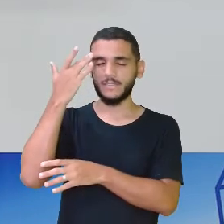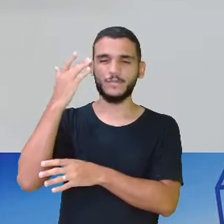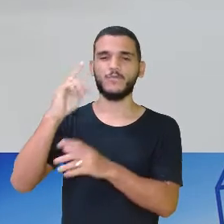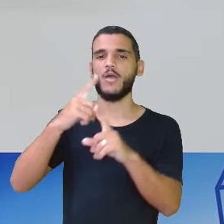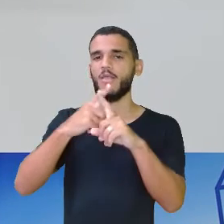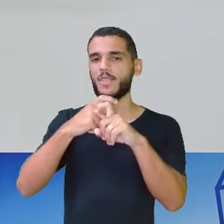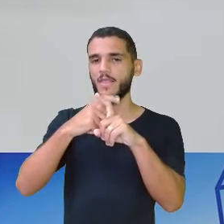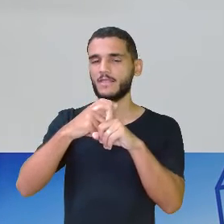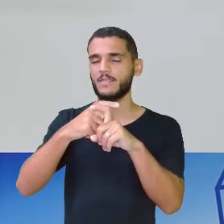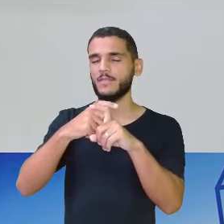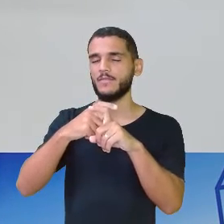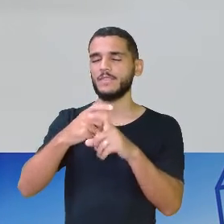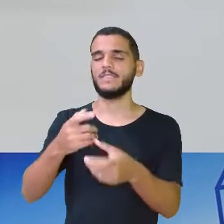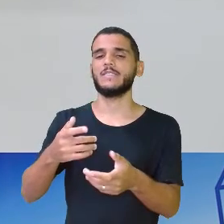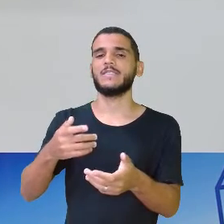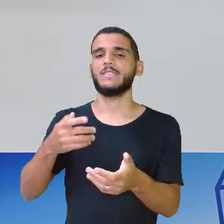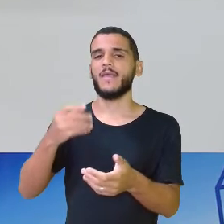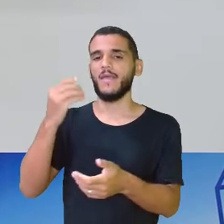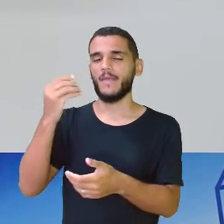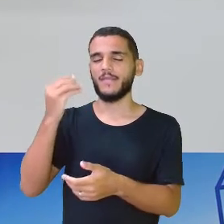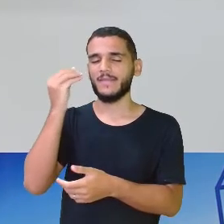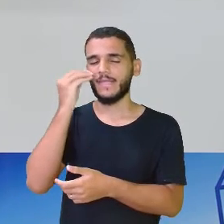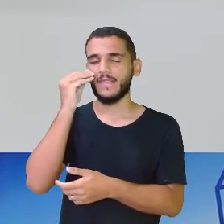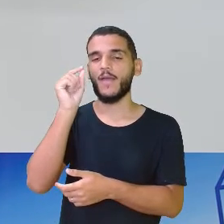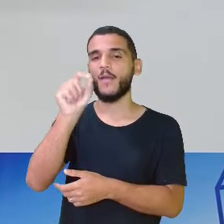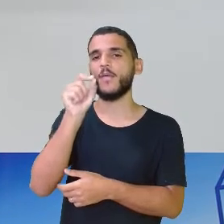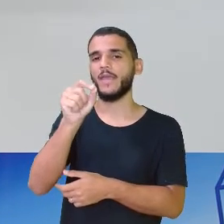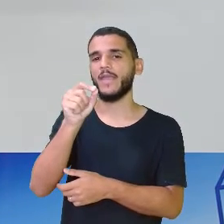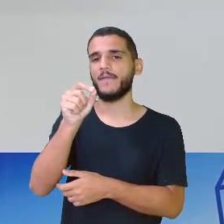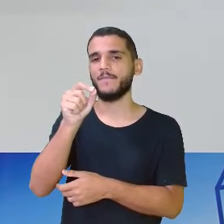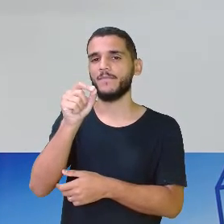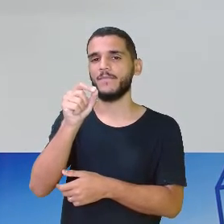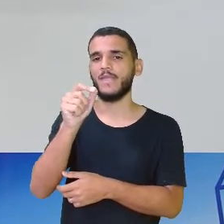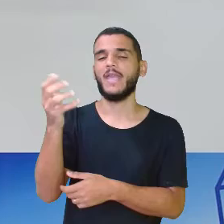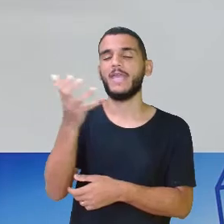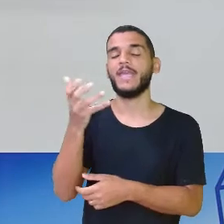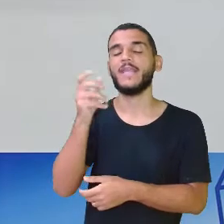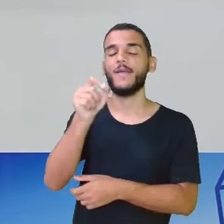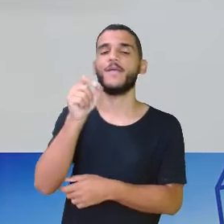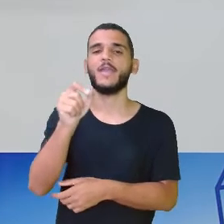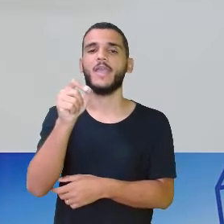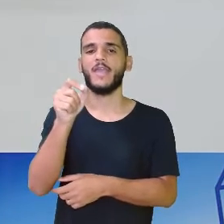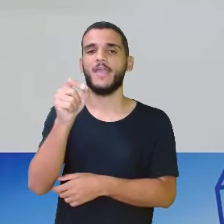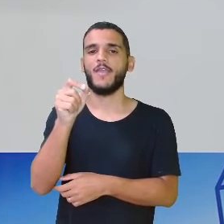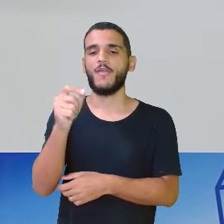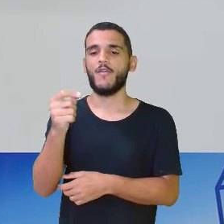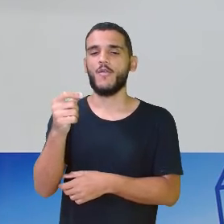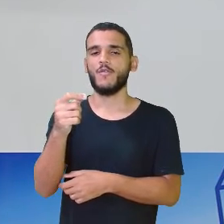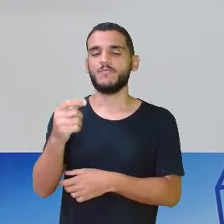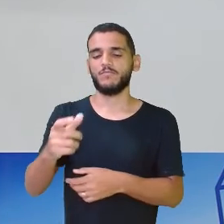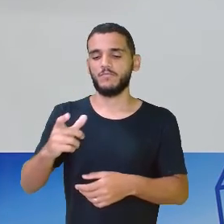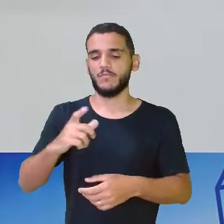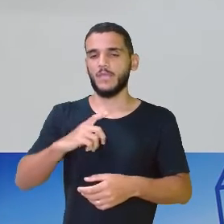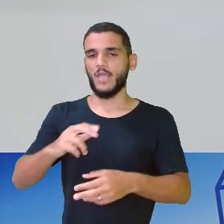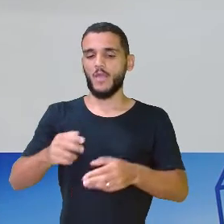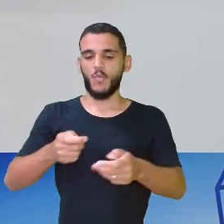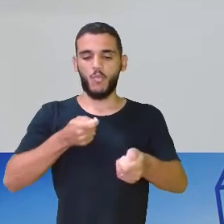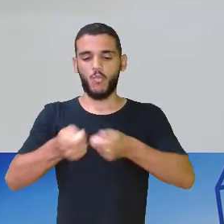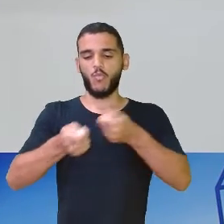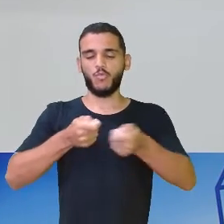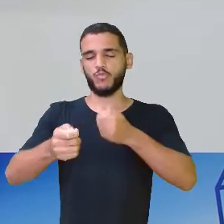força, quando no fim de 1923, Adolf Hitler, essa figura que vai ser muito